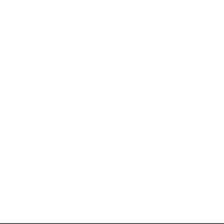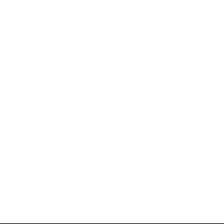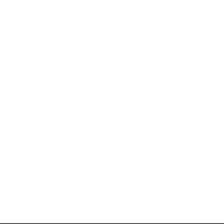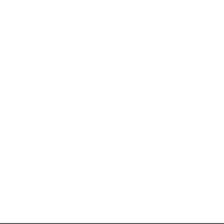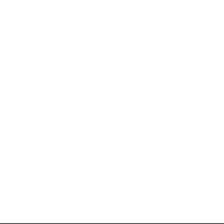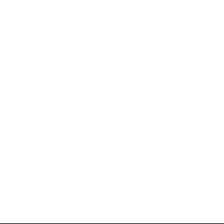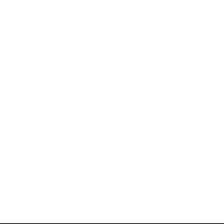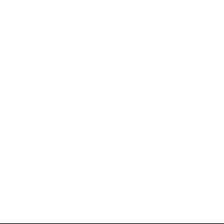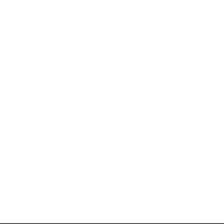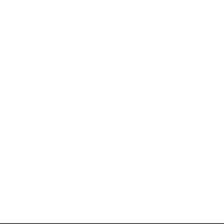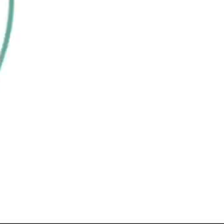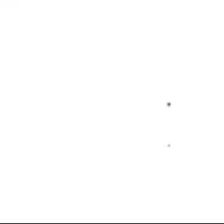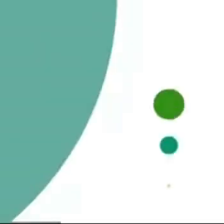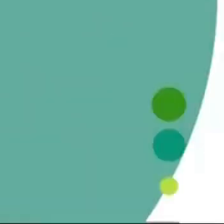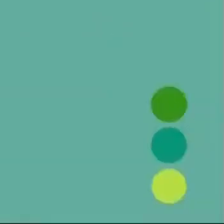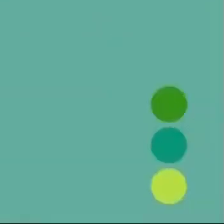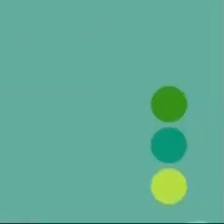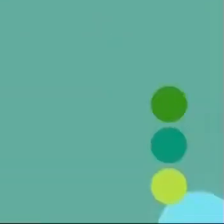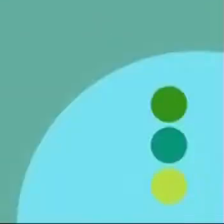E aí